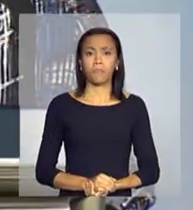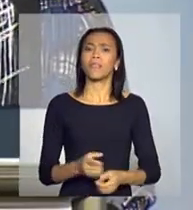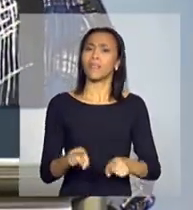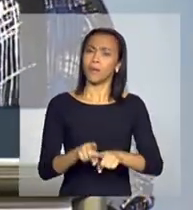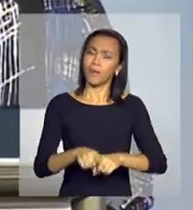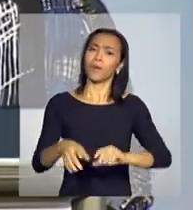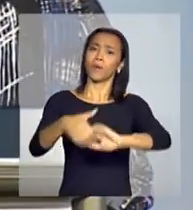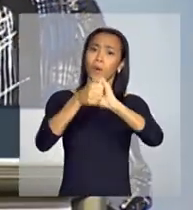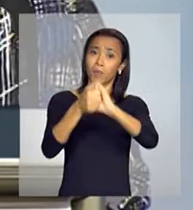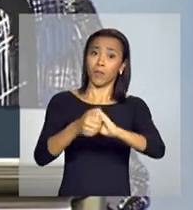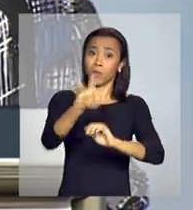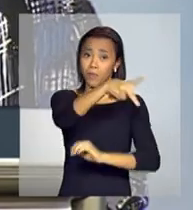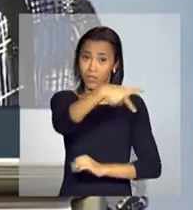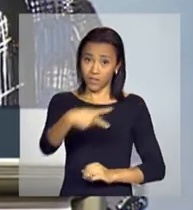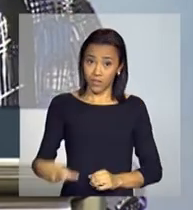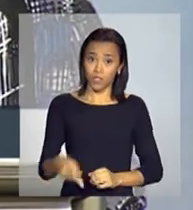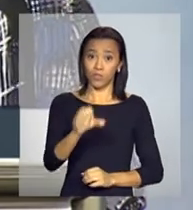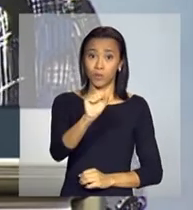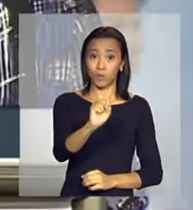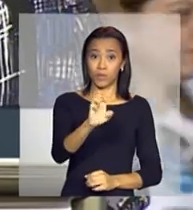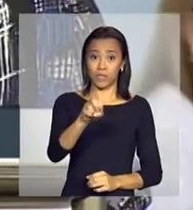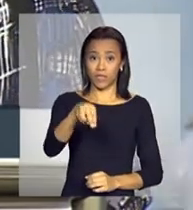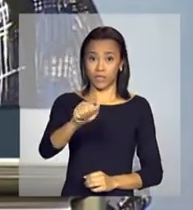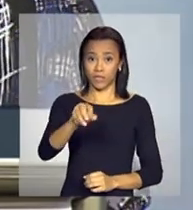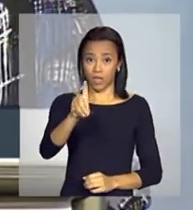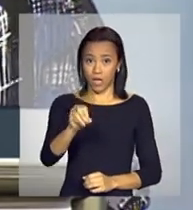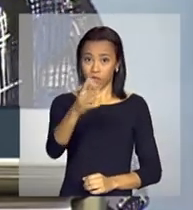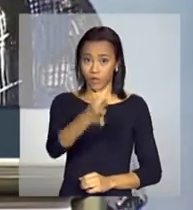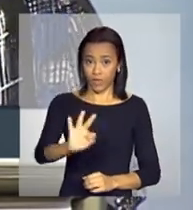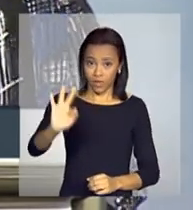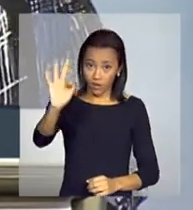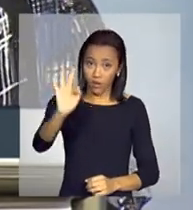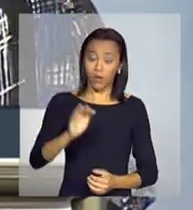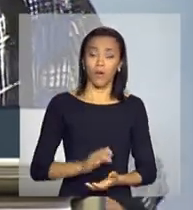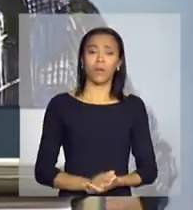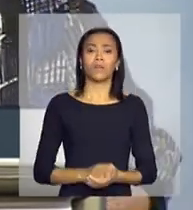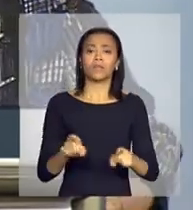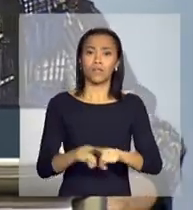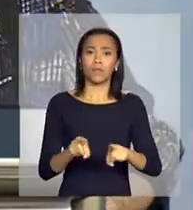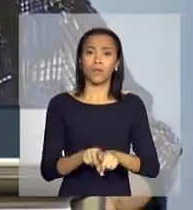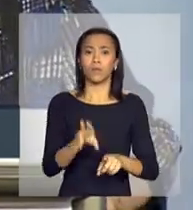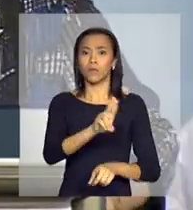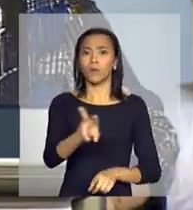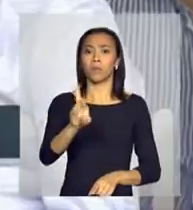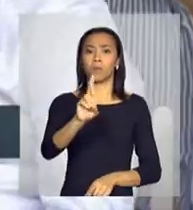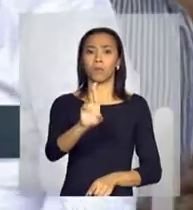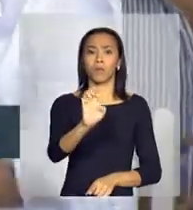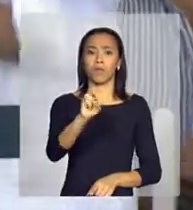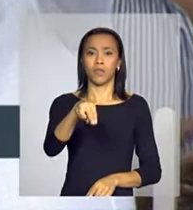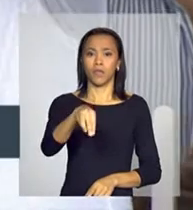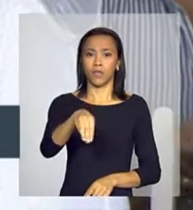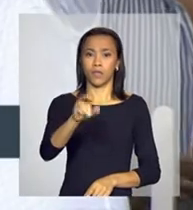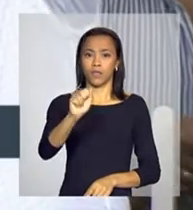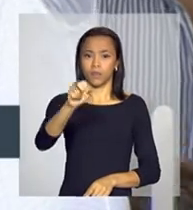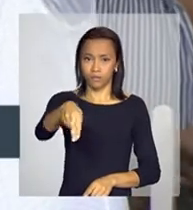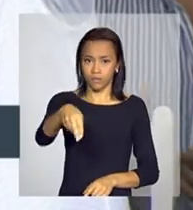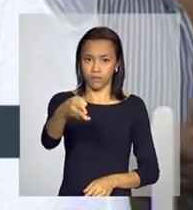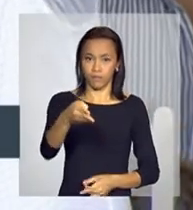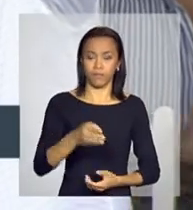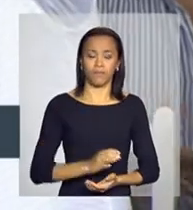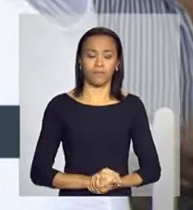Cumprimentar o presidente do Senado Federal, prezado senador Renan Calheiros.